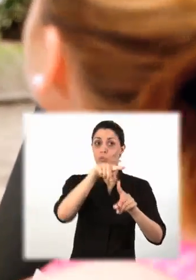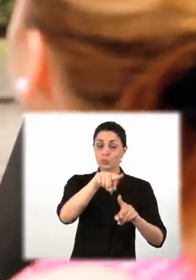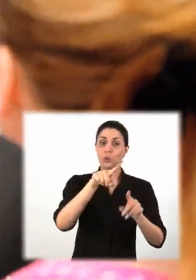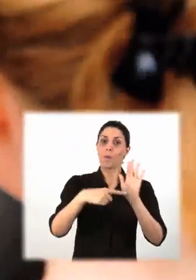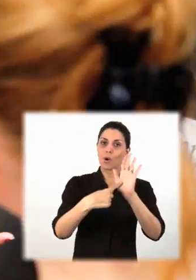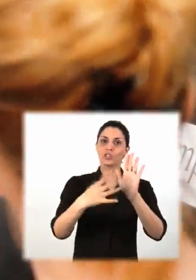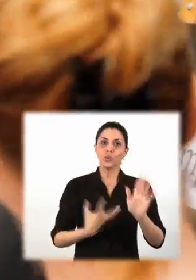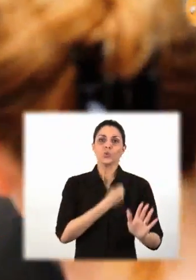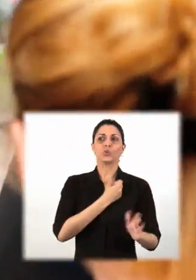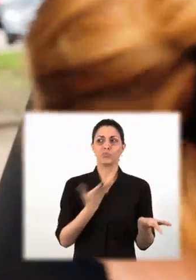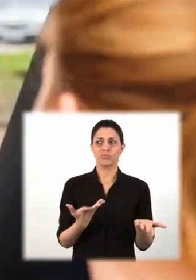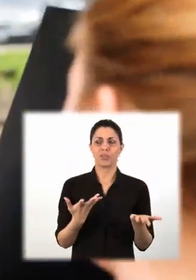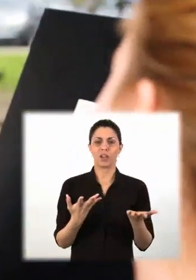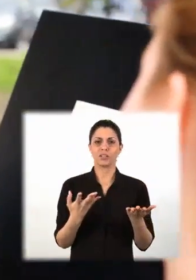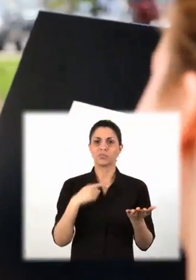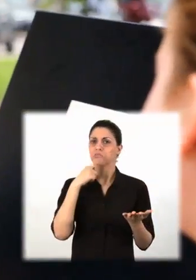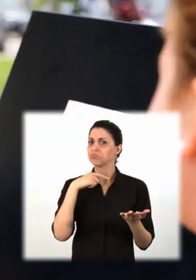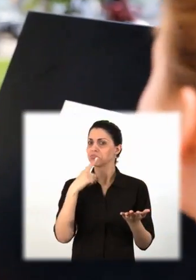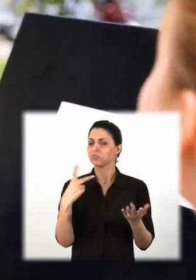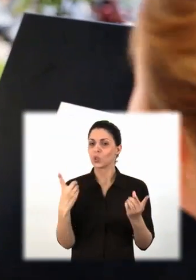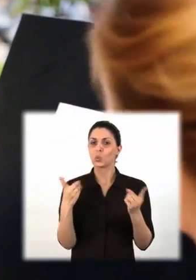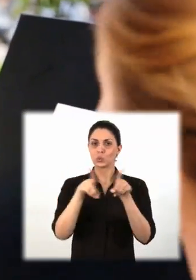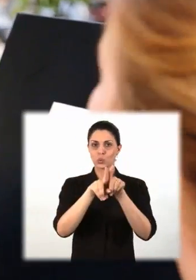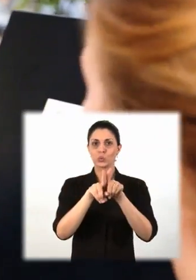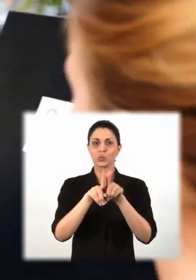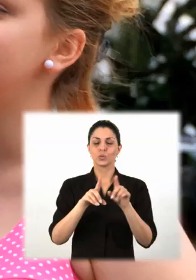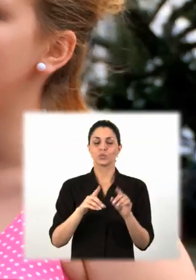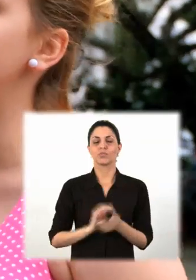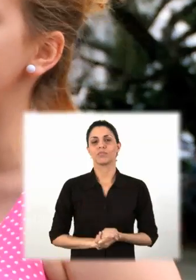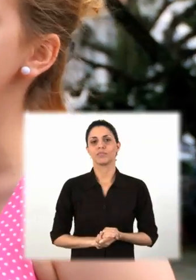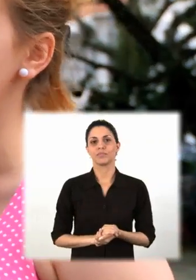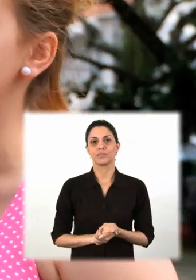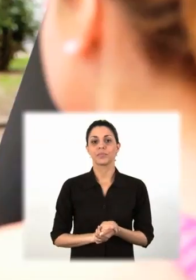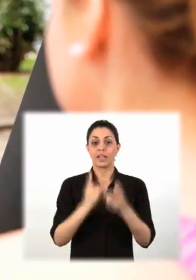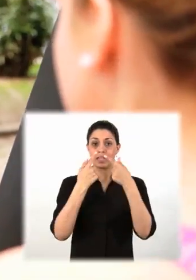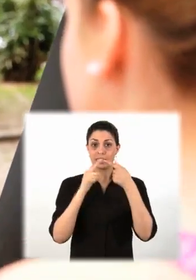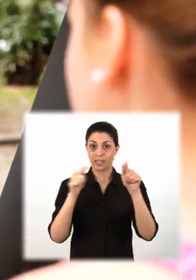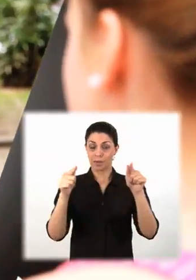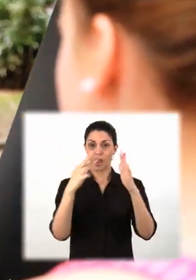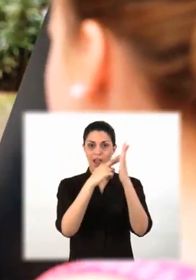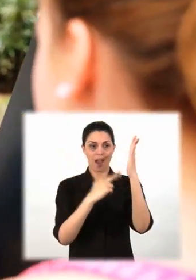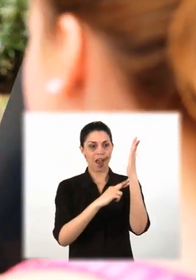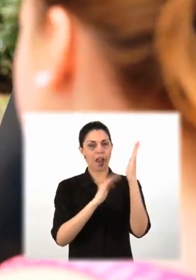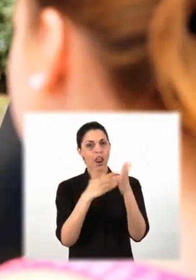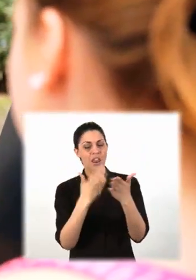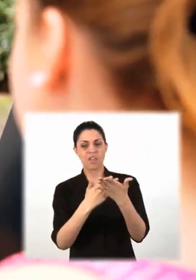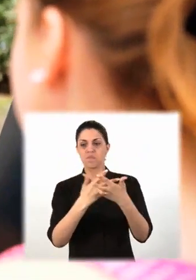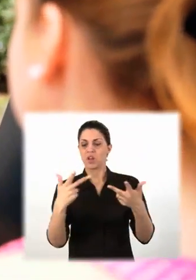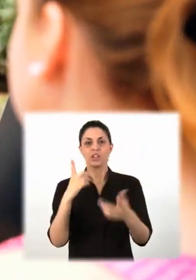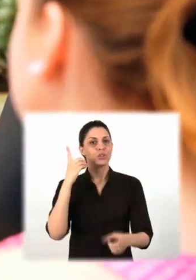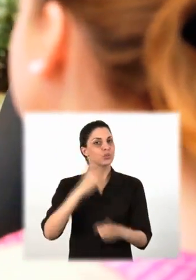ficou surpreso, e ao mesmo tempo questionou aquela ação do outro. Na gramática, nós